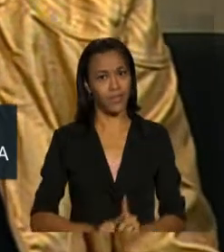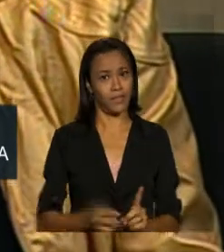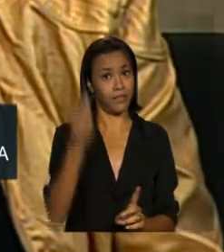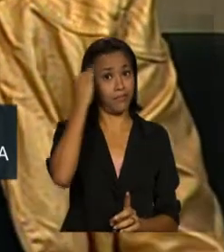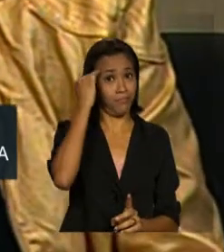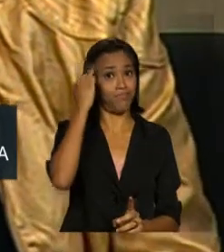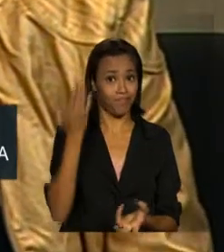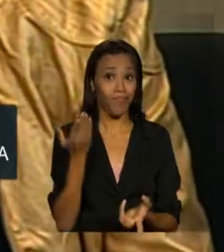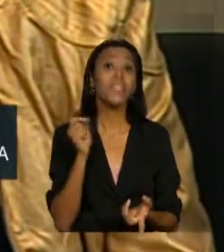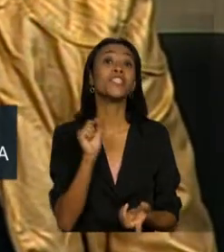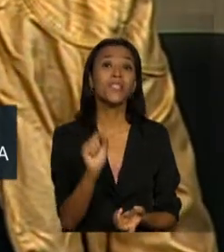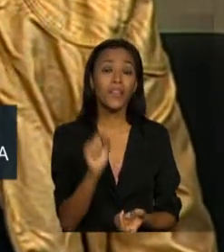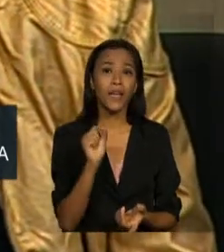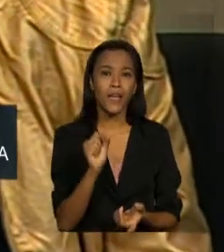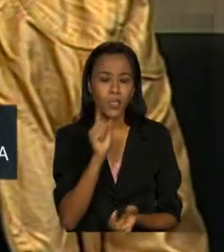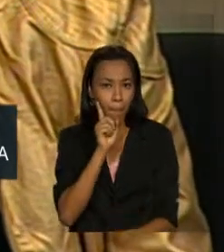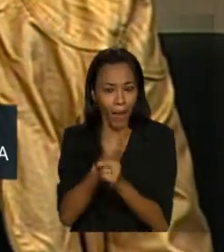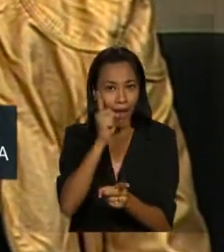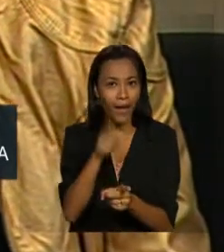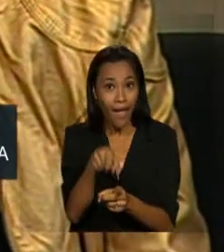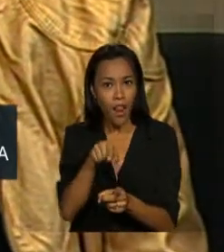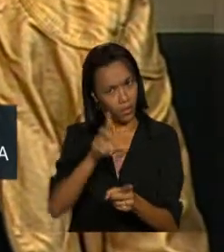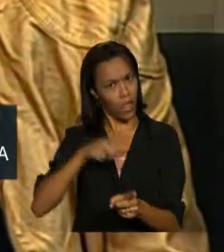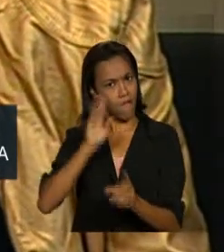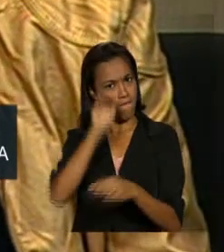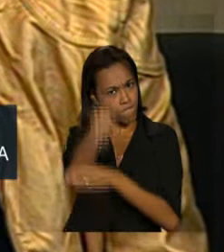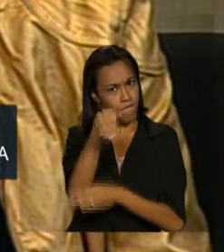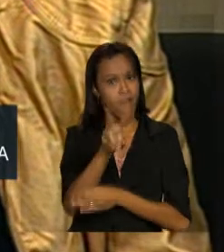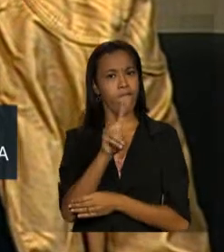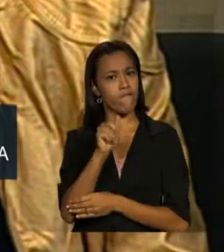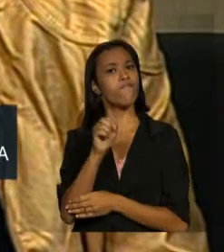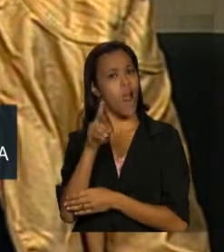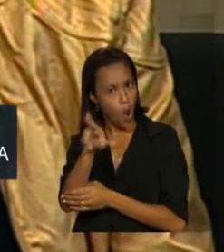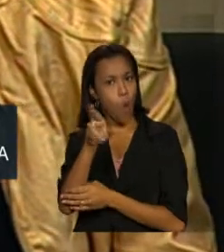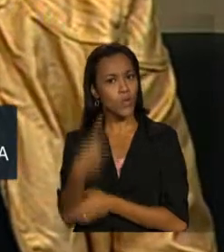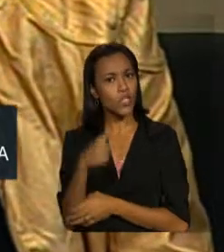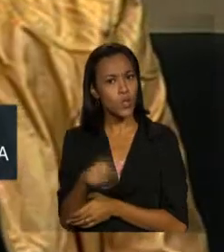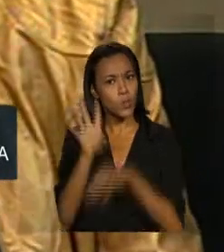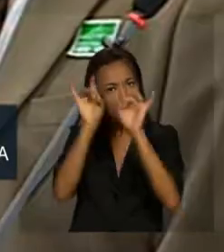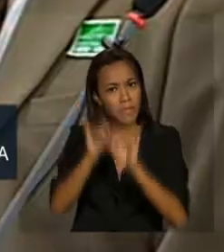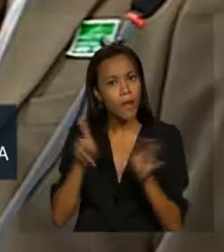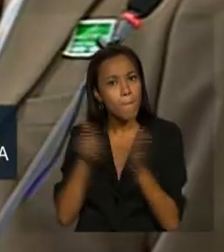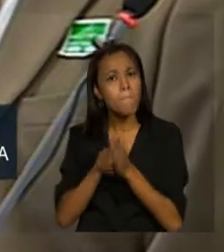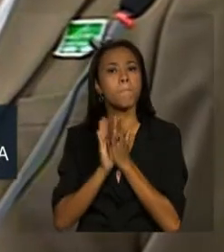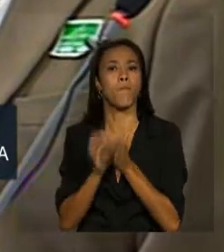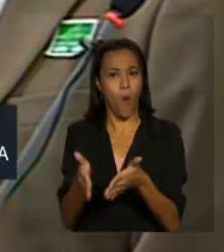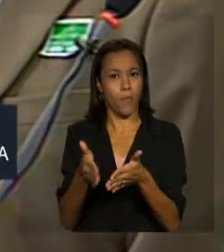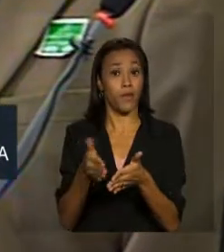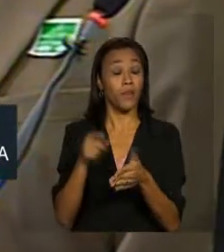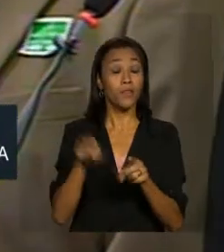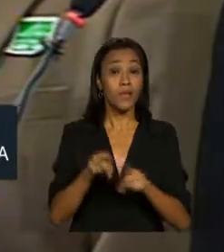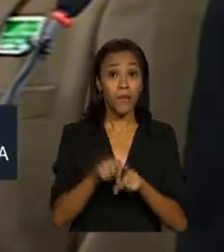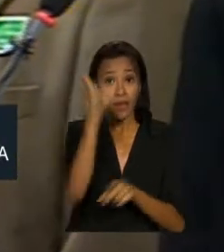intelectual de serem identificadas e valorizadas nas suas especificidades e, mais do que isso,